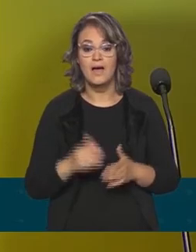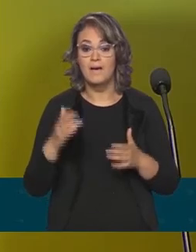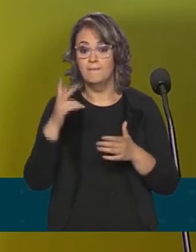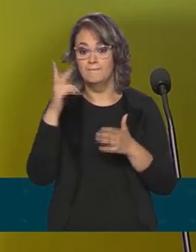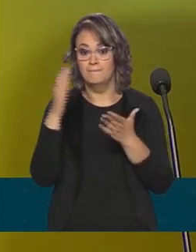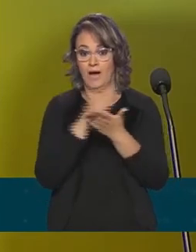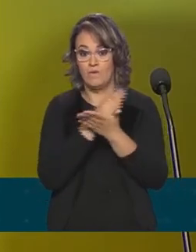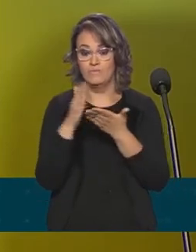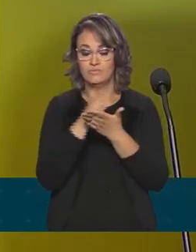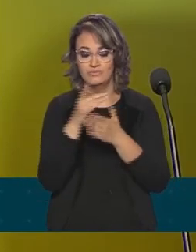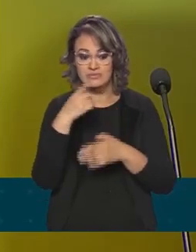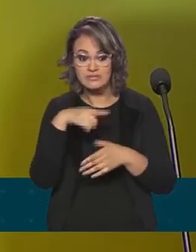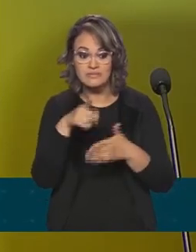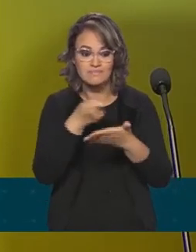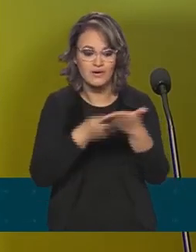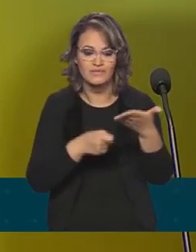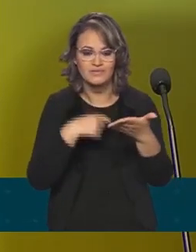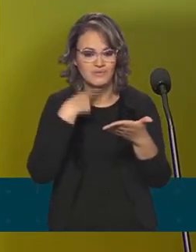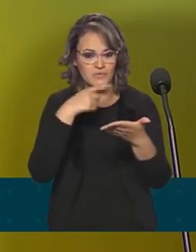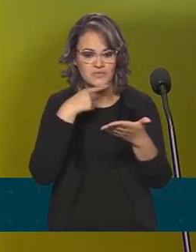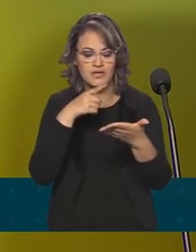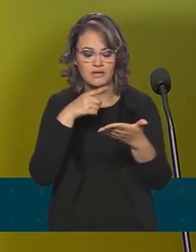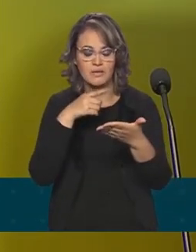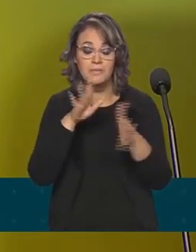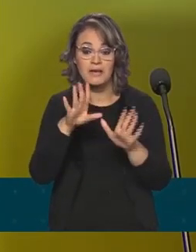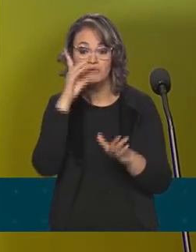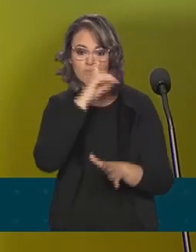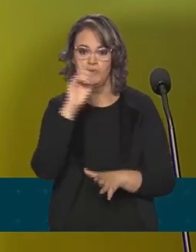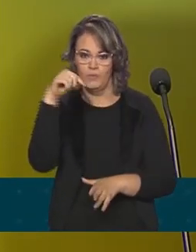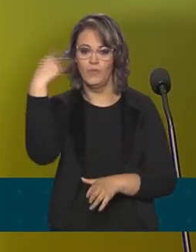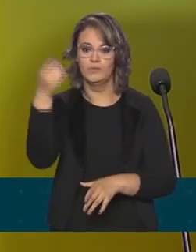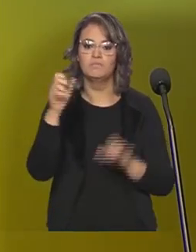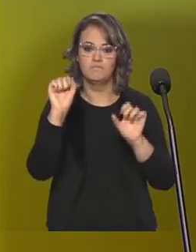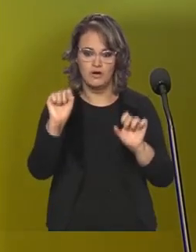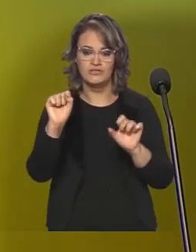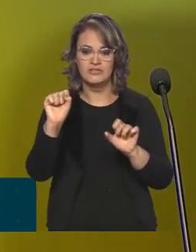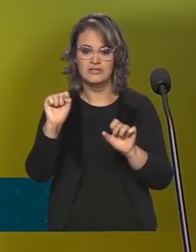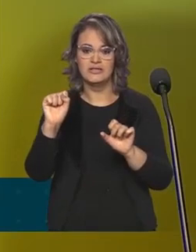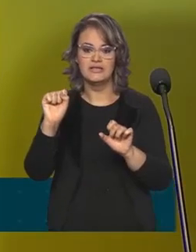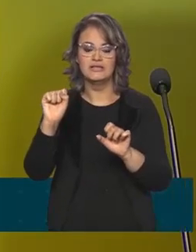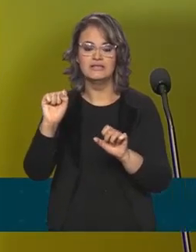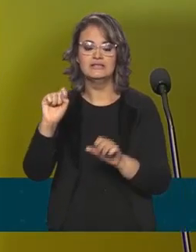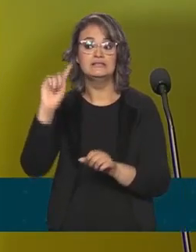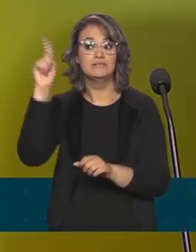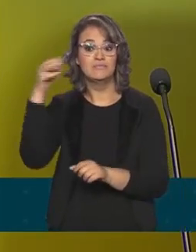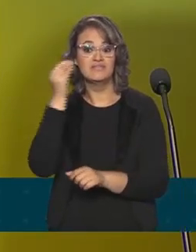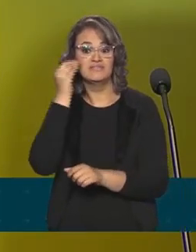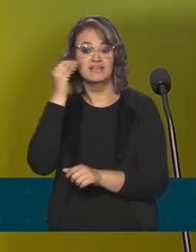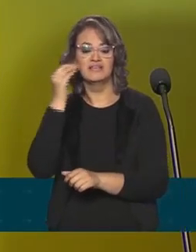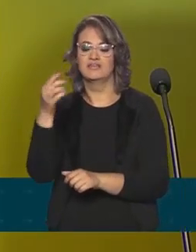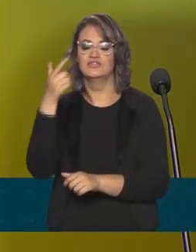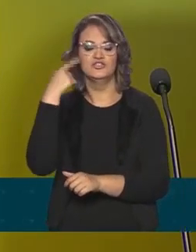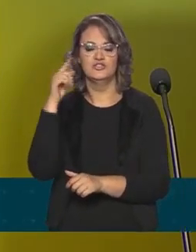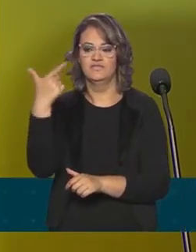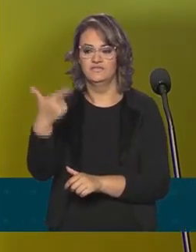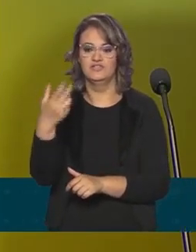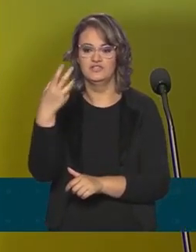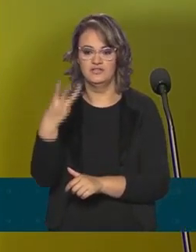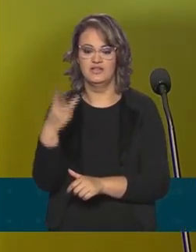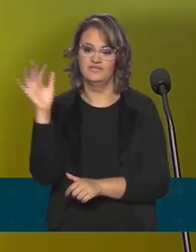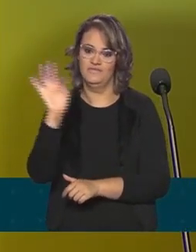a prova hoje, pode fazer a prova no domingo que vem e pedir a replicação só para o primeiro dia de prova, no dia 23 de fevereiro.